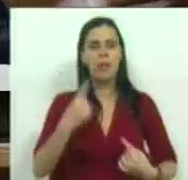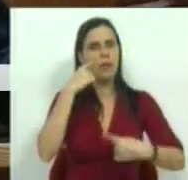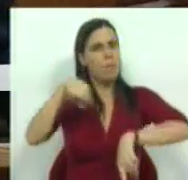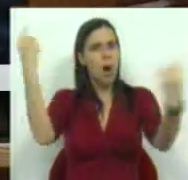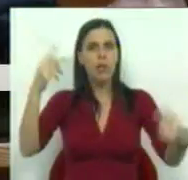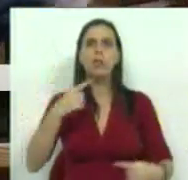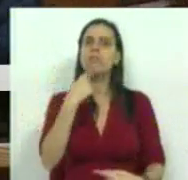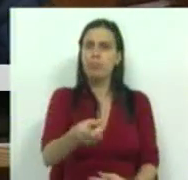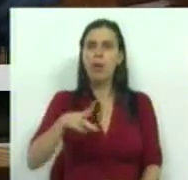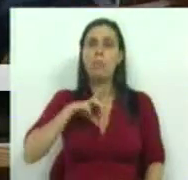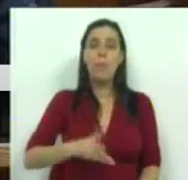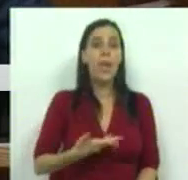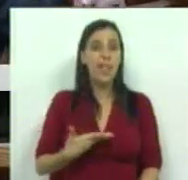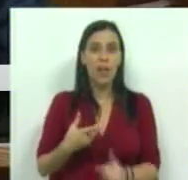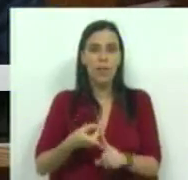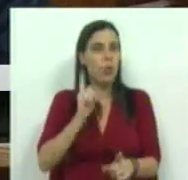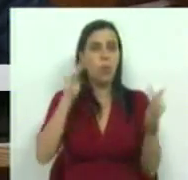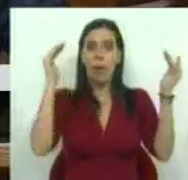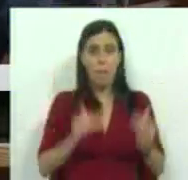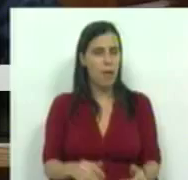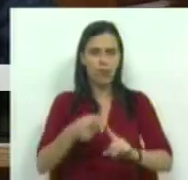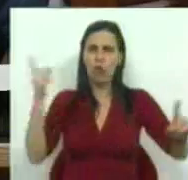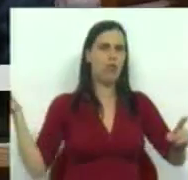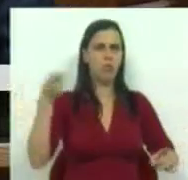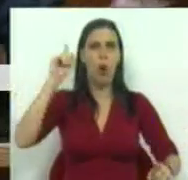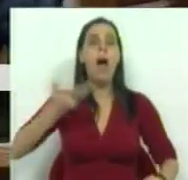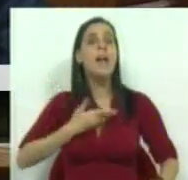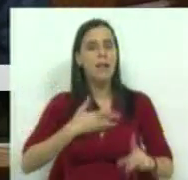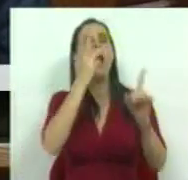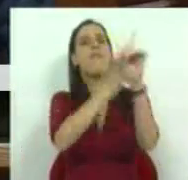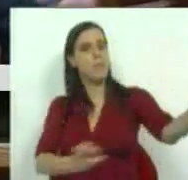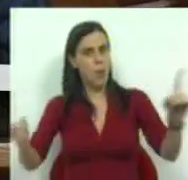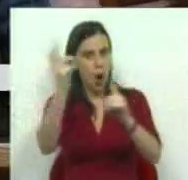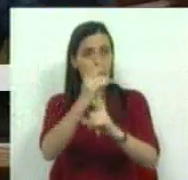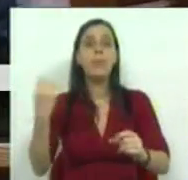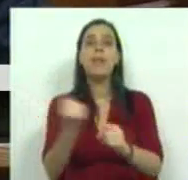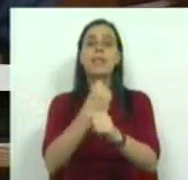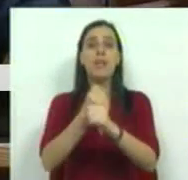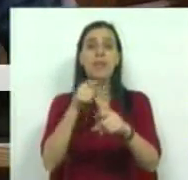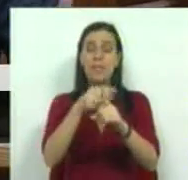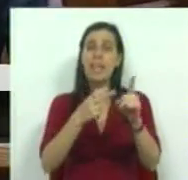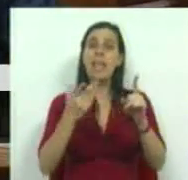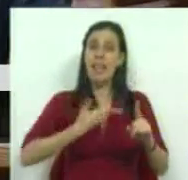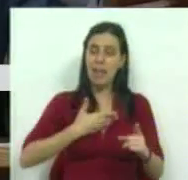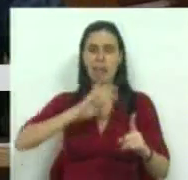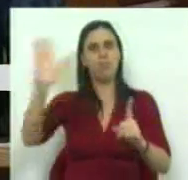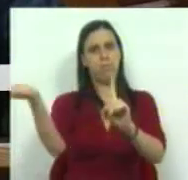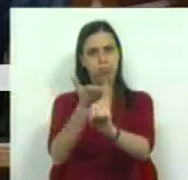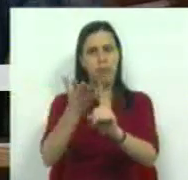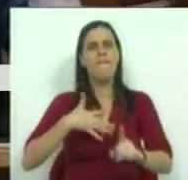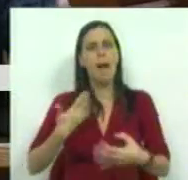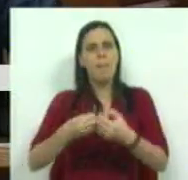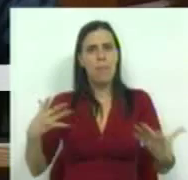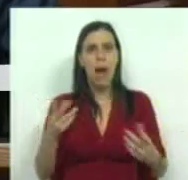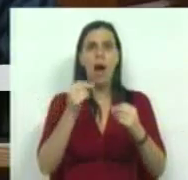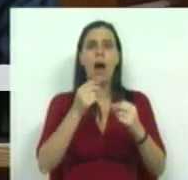aos portugueses: a dívida não vai diminuir, a dívida vai aumentar, o serviço da dívida vai castigar cada vez